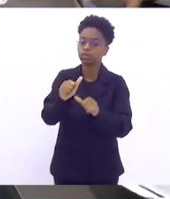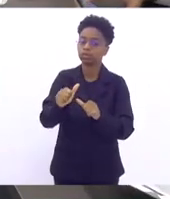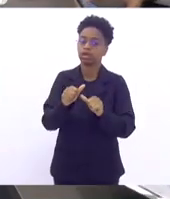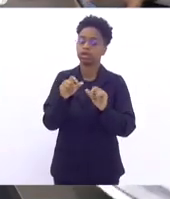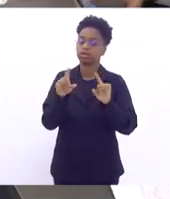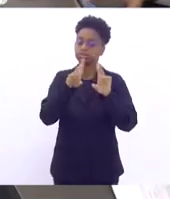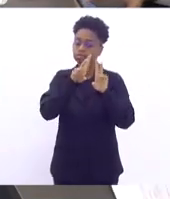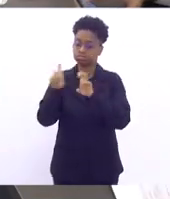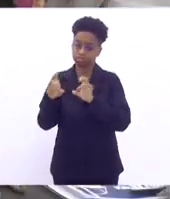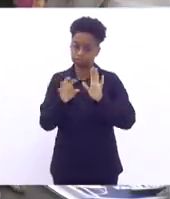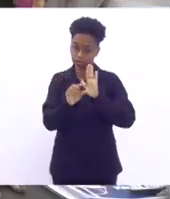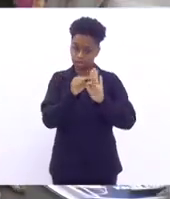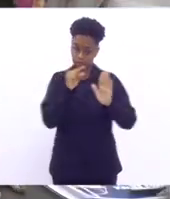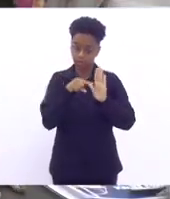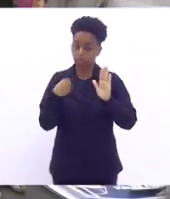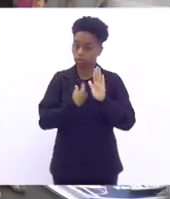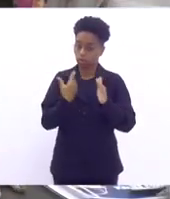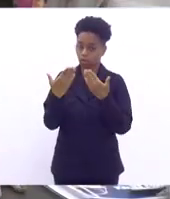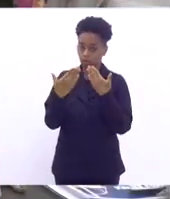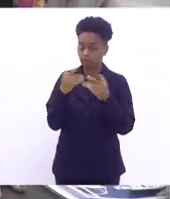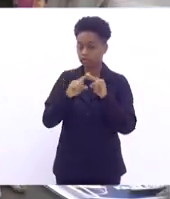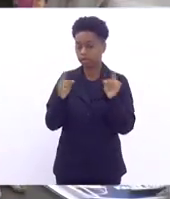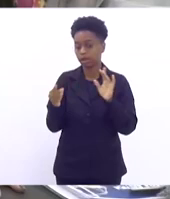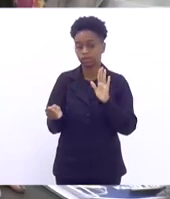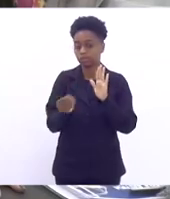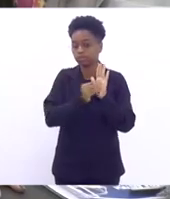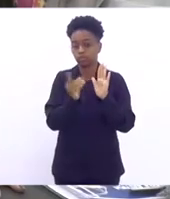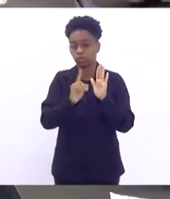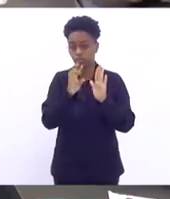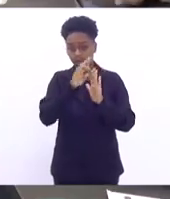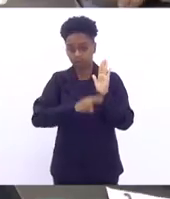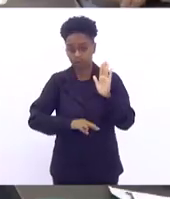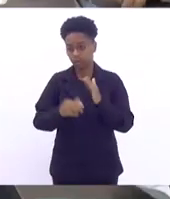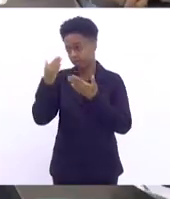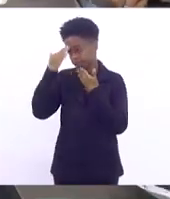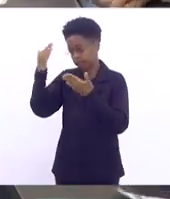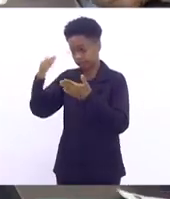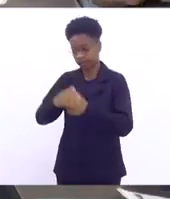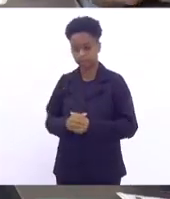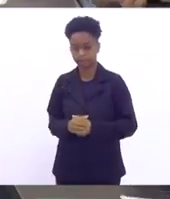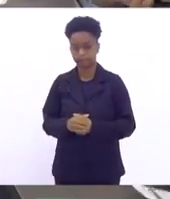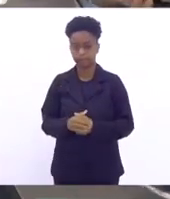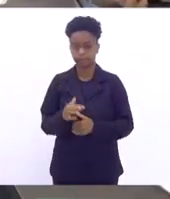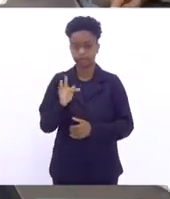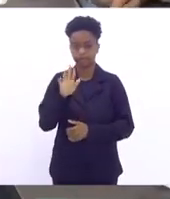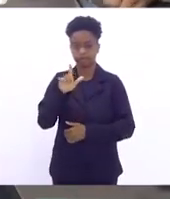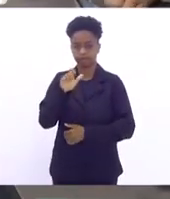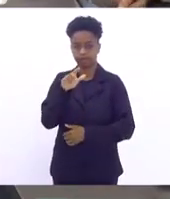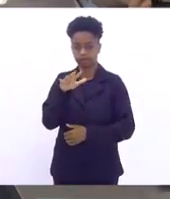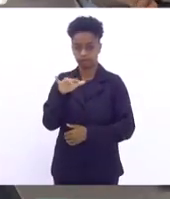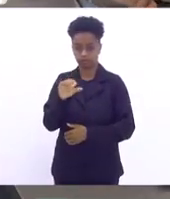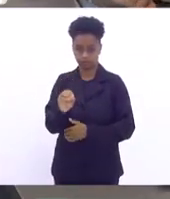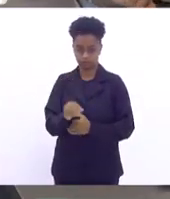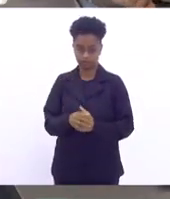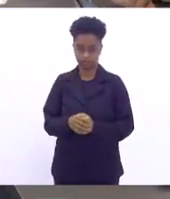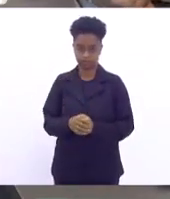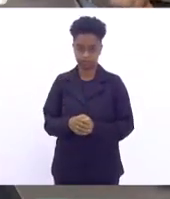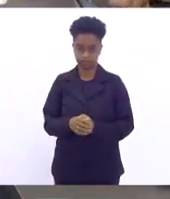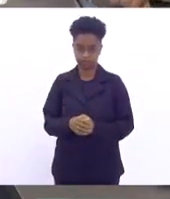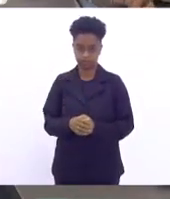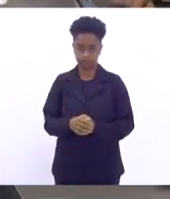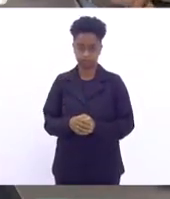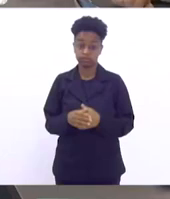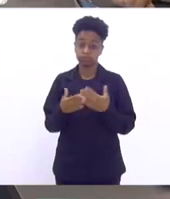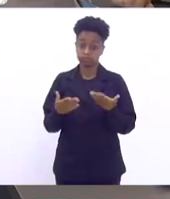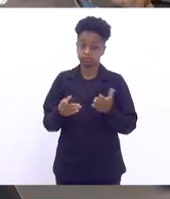emendas que a gente acabou conversando mas não não tá no relatório senhor presidente com relação